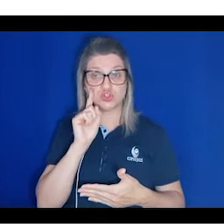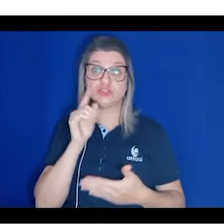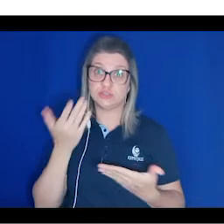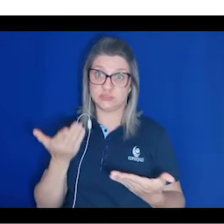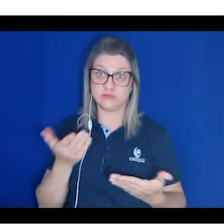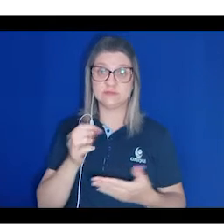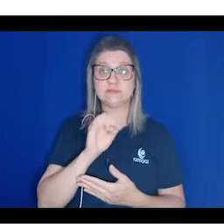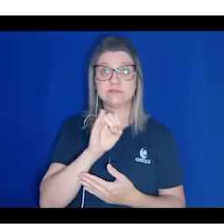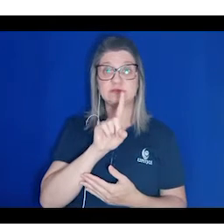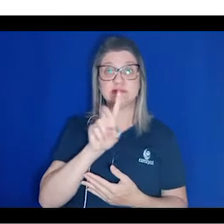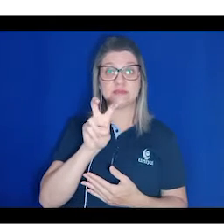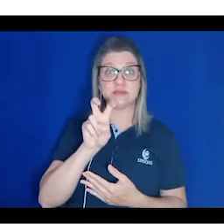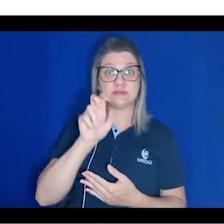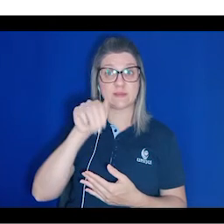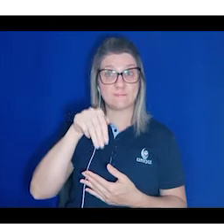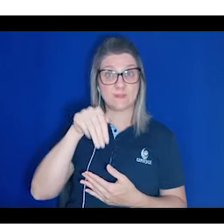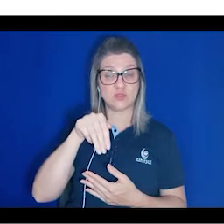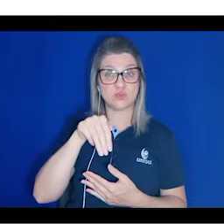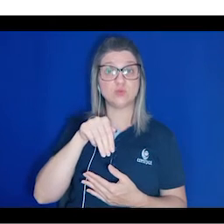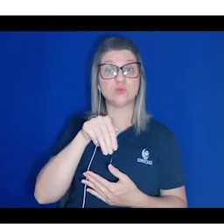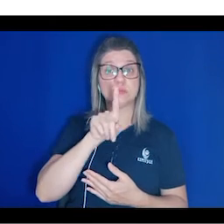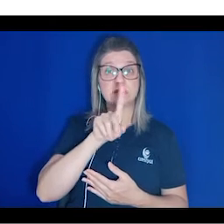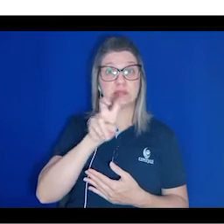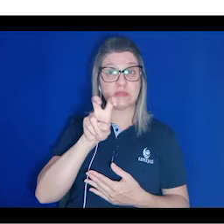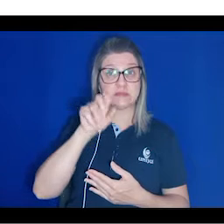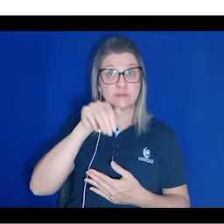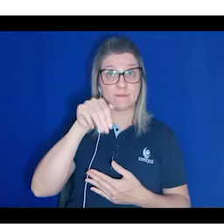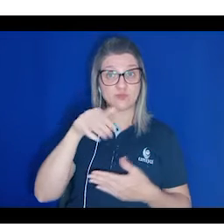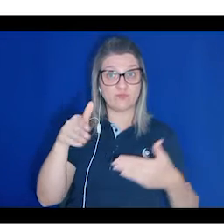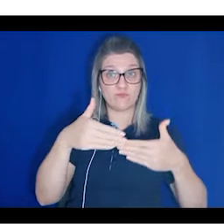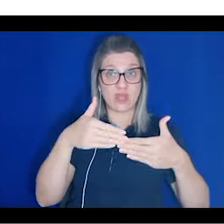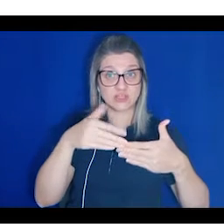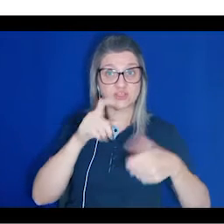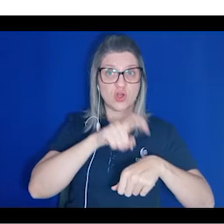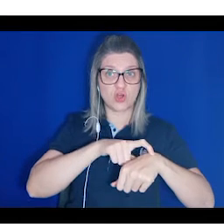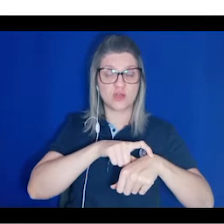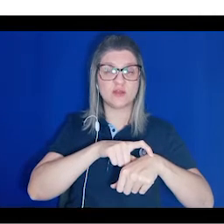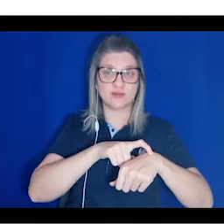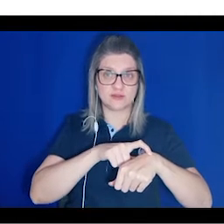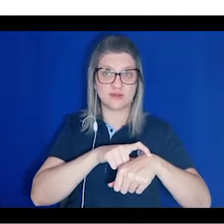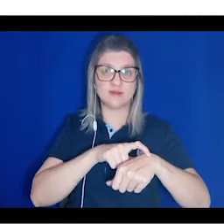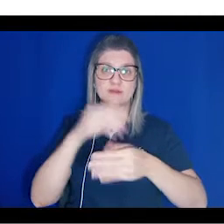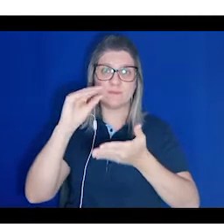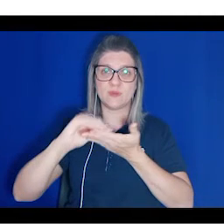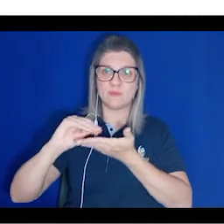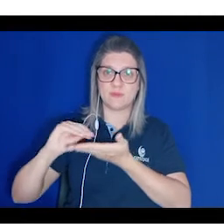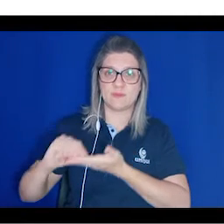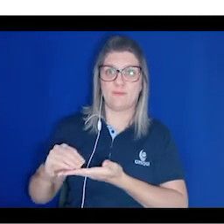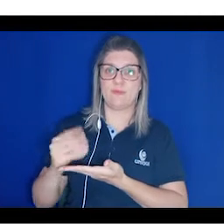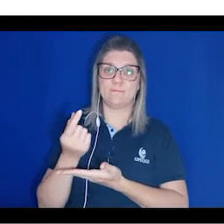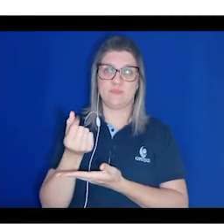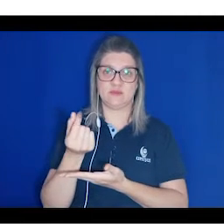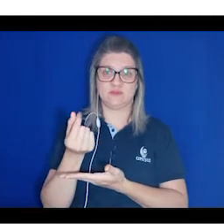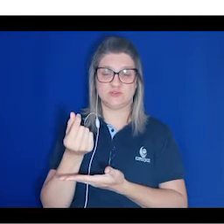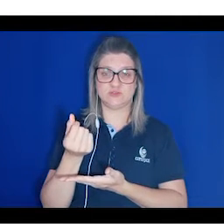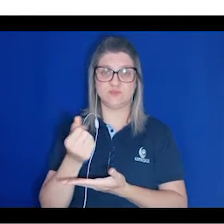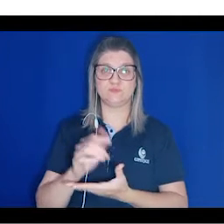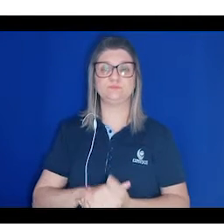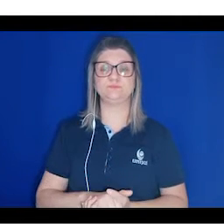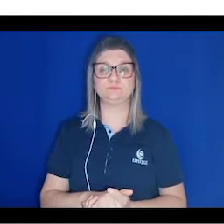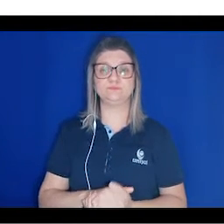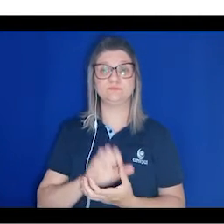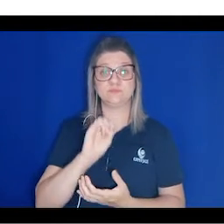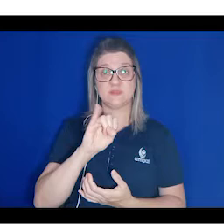é de 15 minutos, quando fechou o 50º minuto, se for de minuto, quando fecha cada um dos minutos. Se for